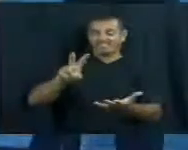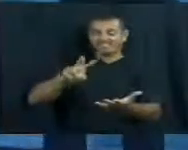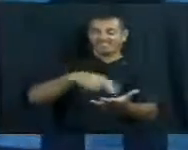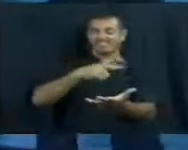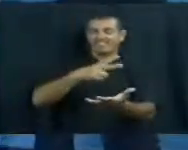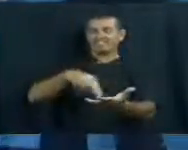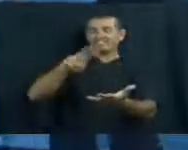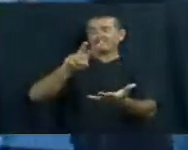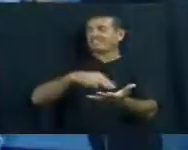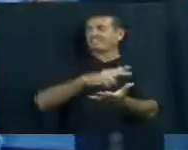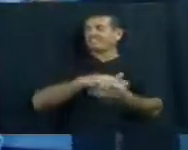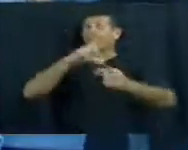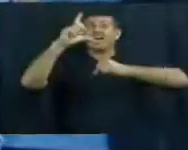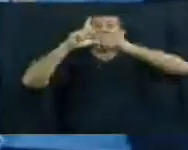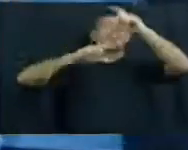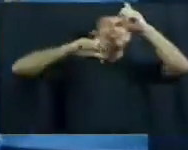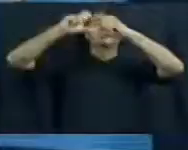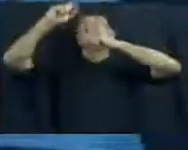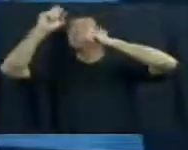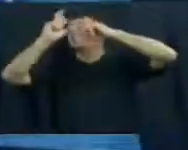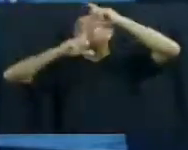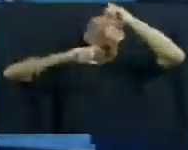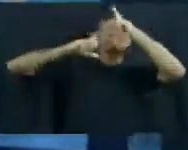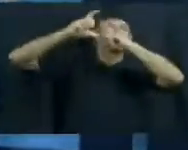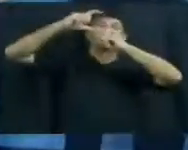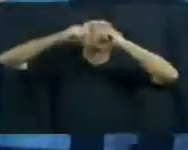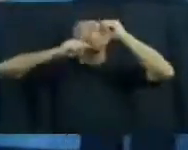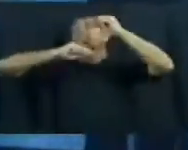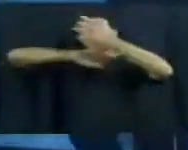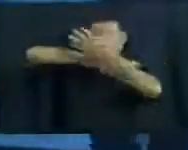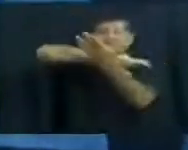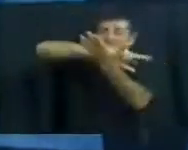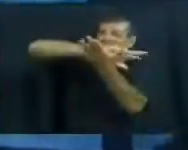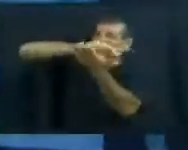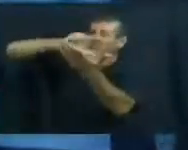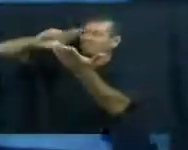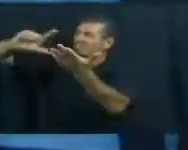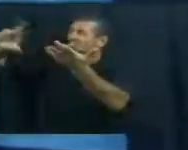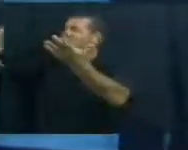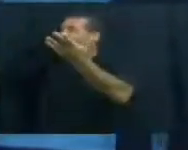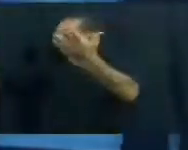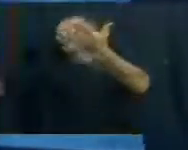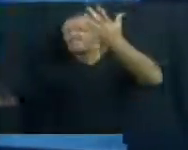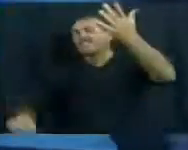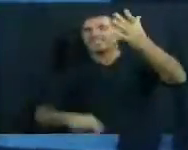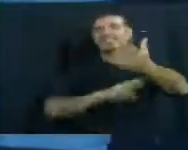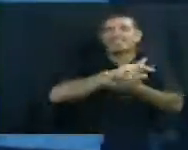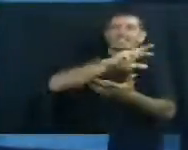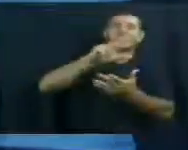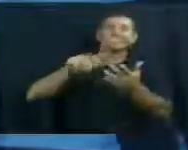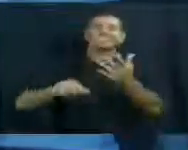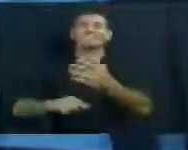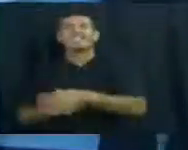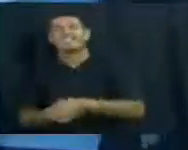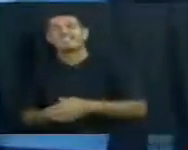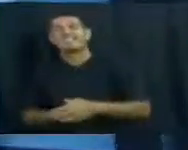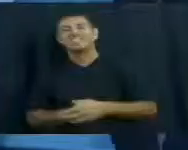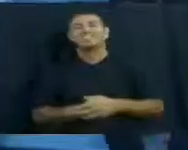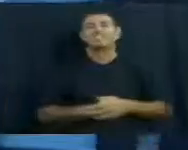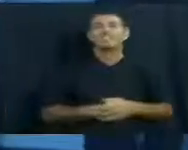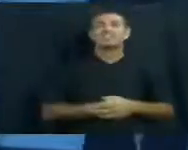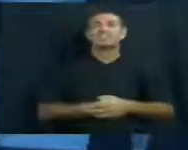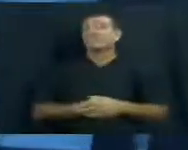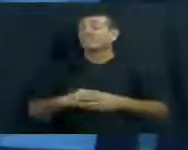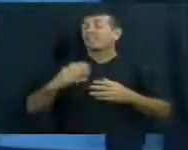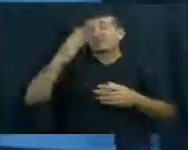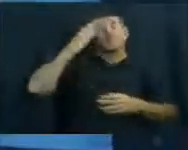Uma constelação brilha mais que uma estrela no céu. Olha aí, João e